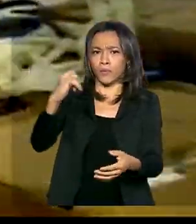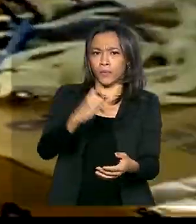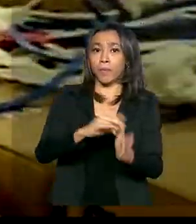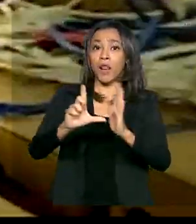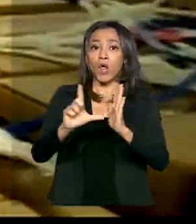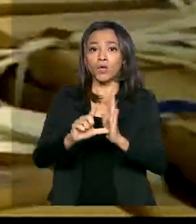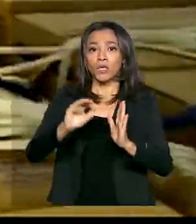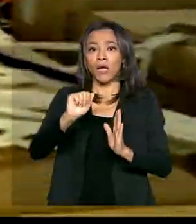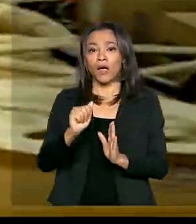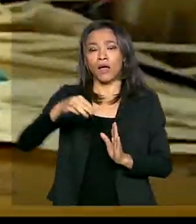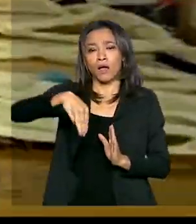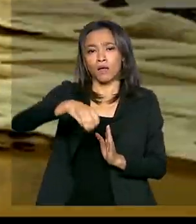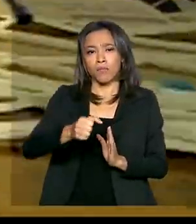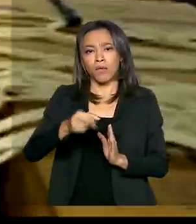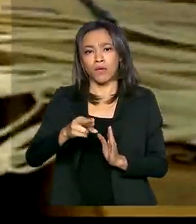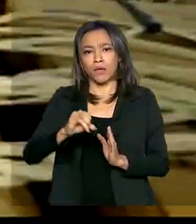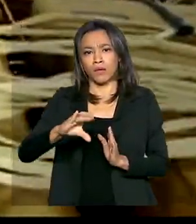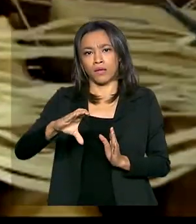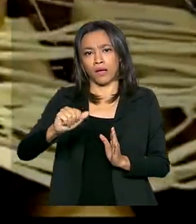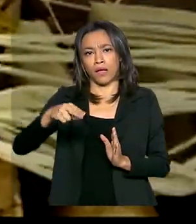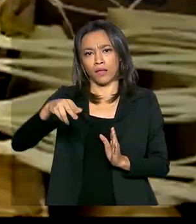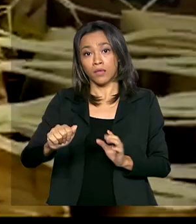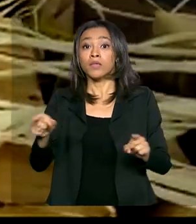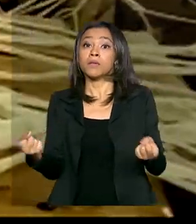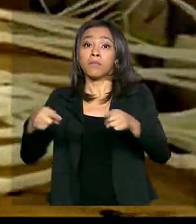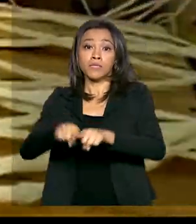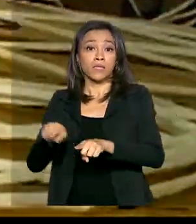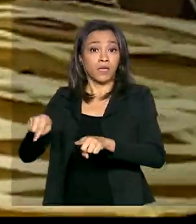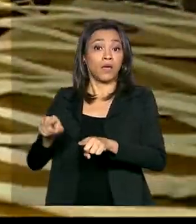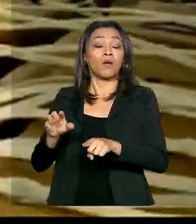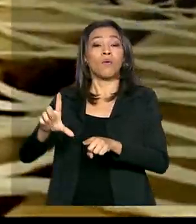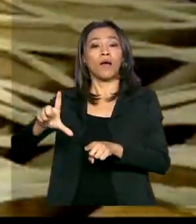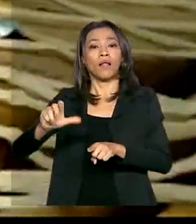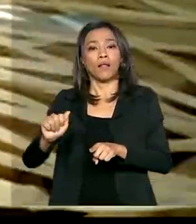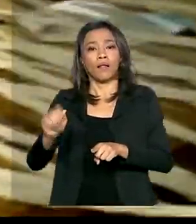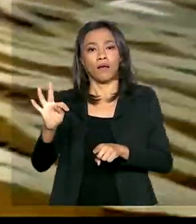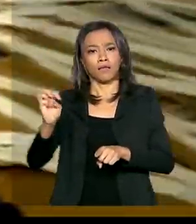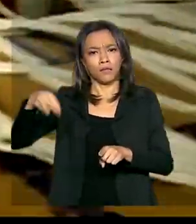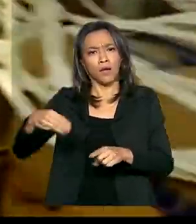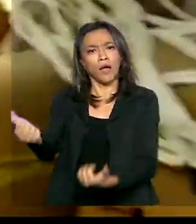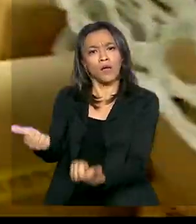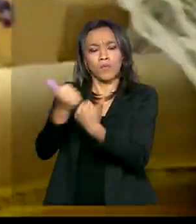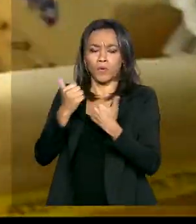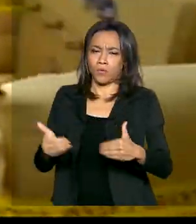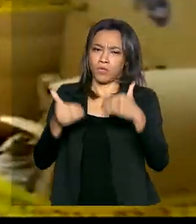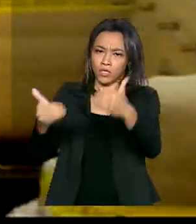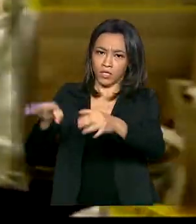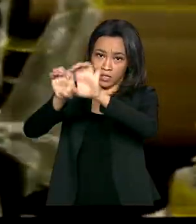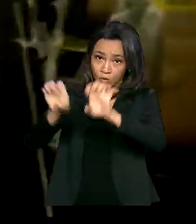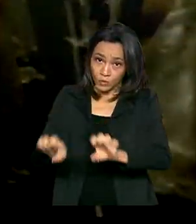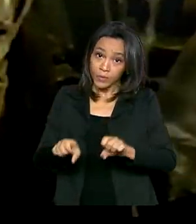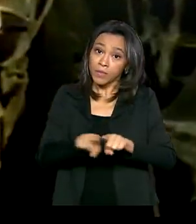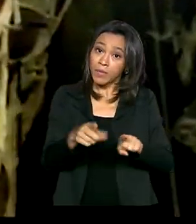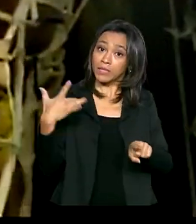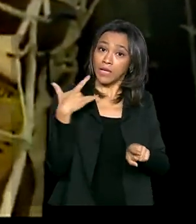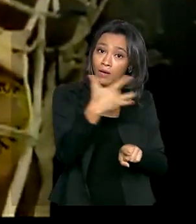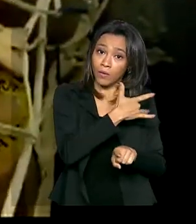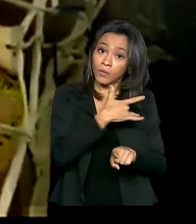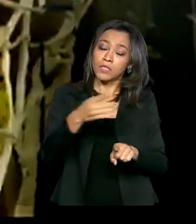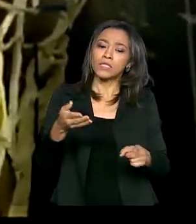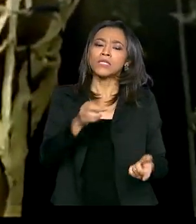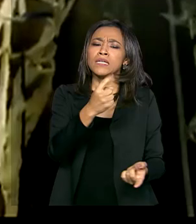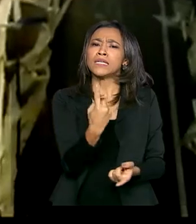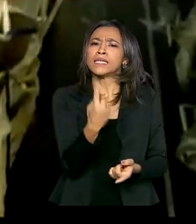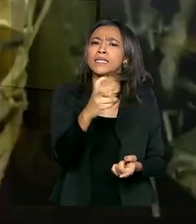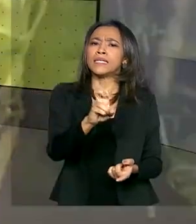lojas americanas em parceria com a Latam, em apoio aos Ministérios da Infraestrutura e da Saúde para transportar 15 milhões